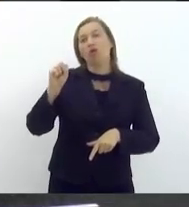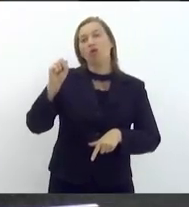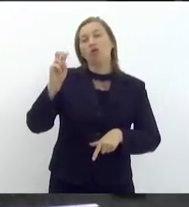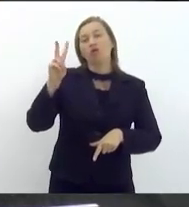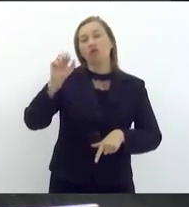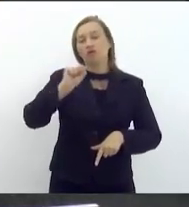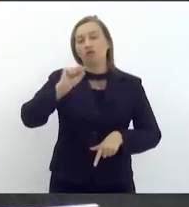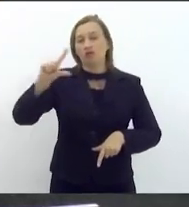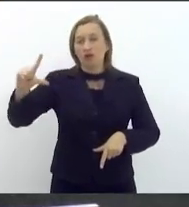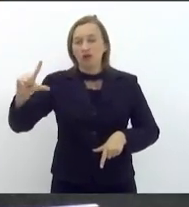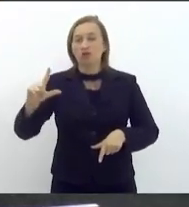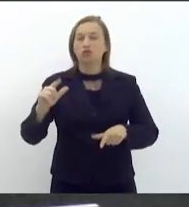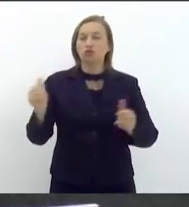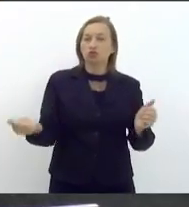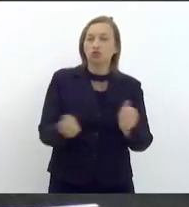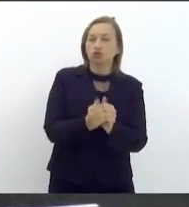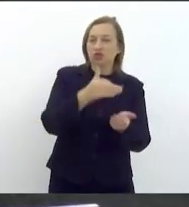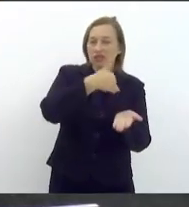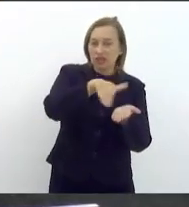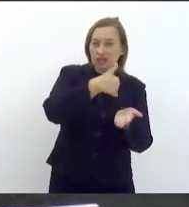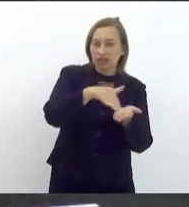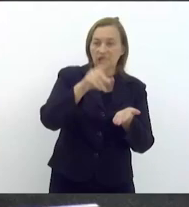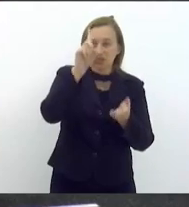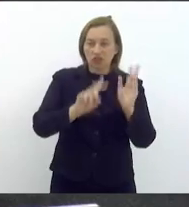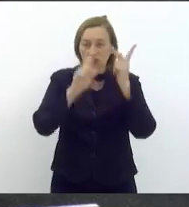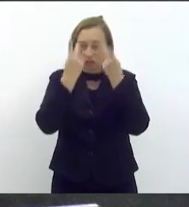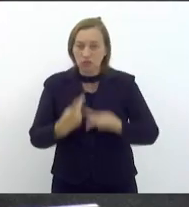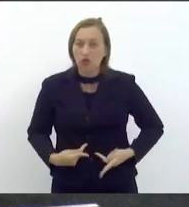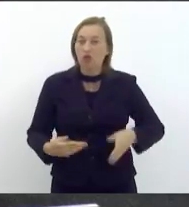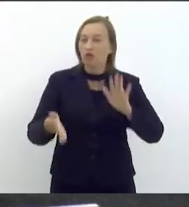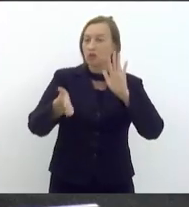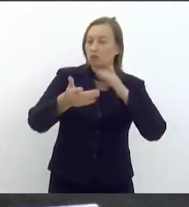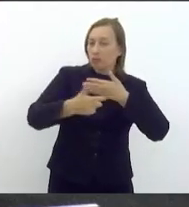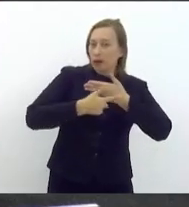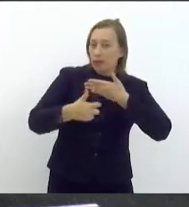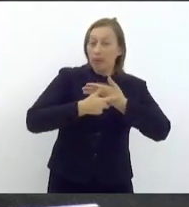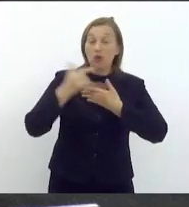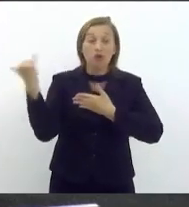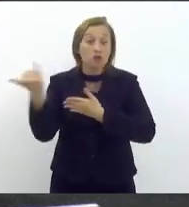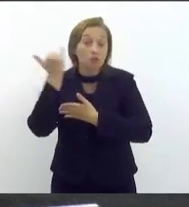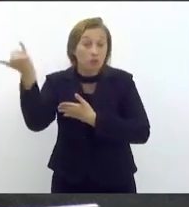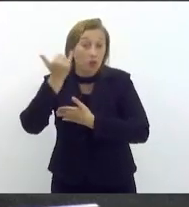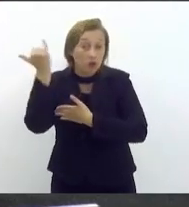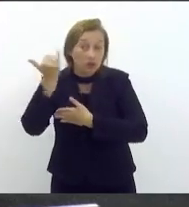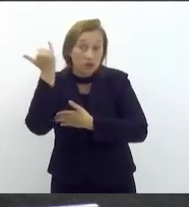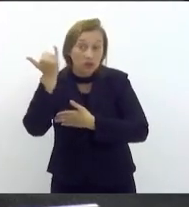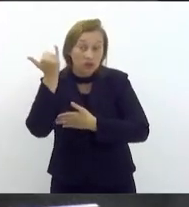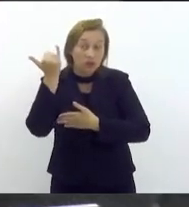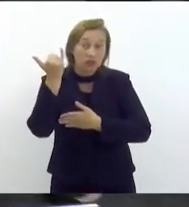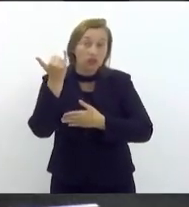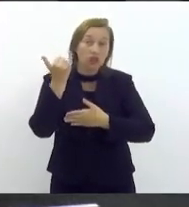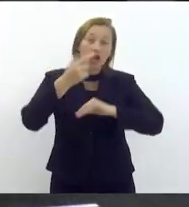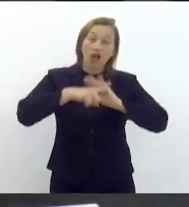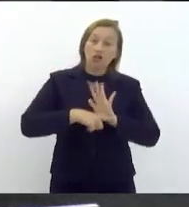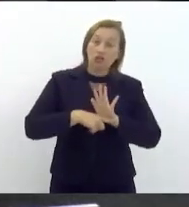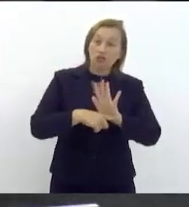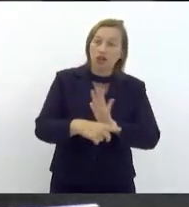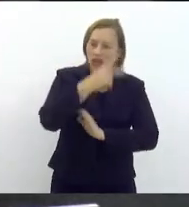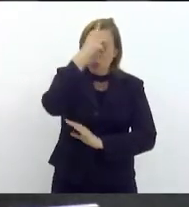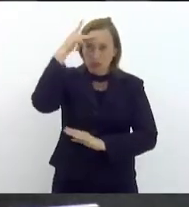humanos vai cumprir um papel muito importante para assistir e dar visibilidade